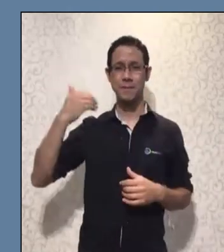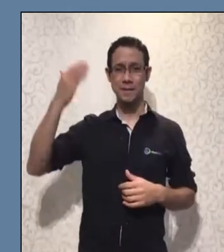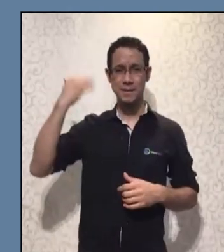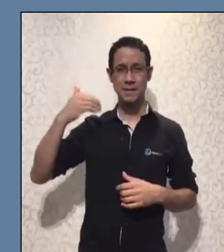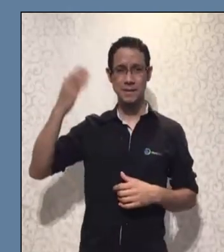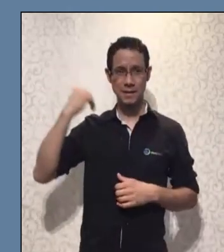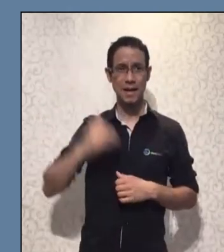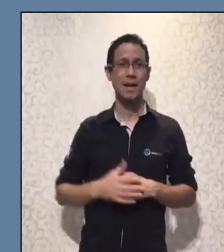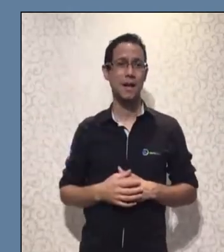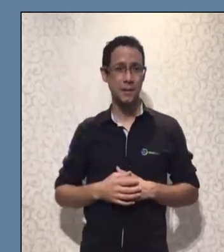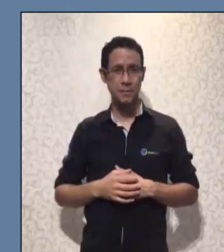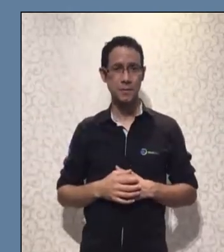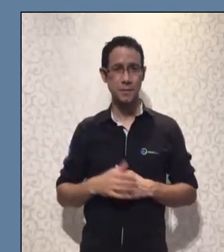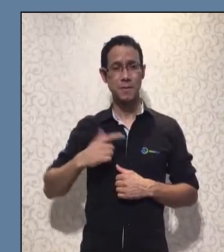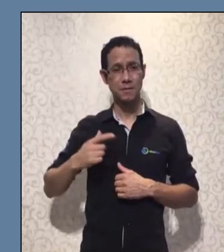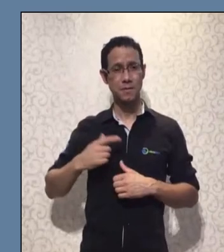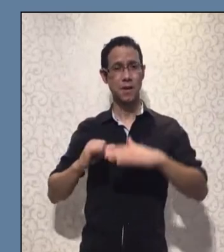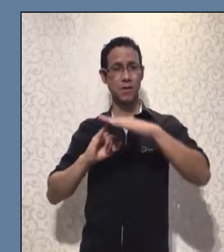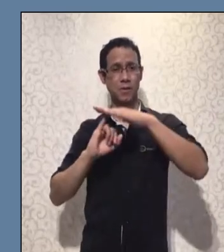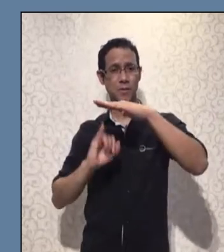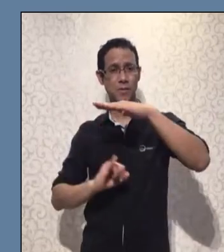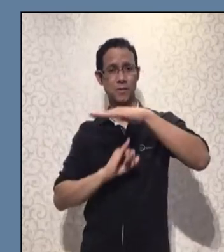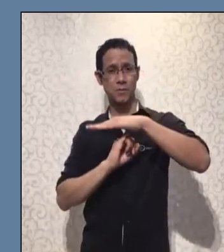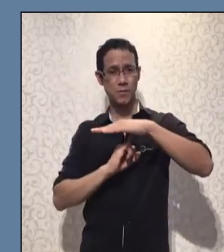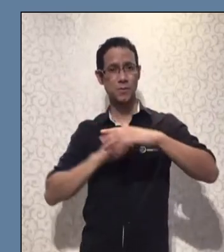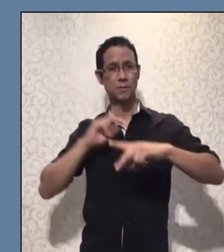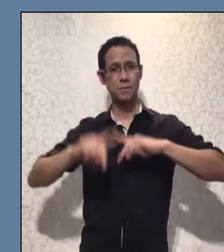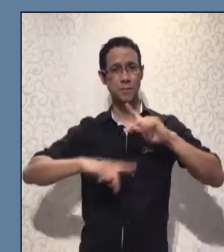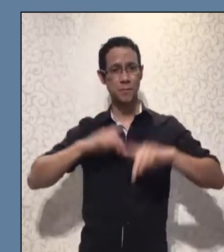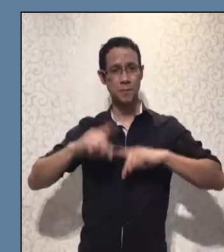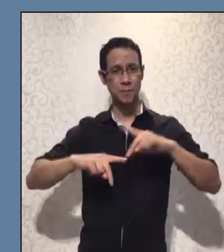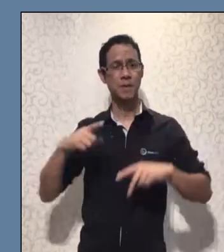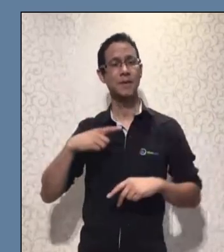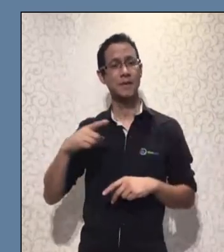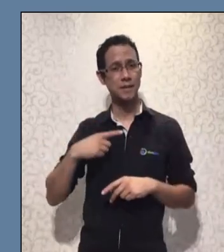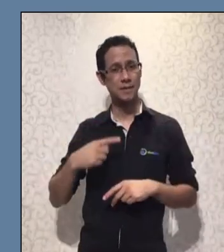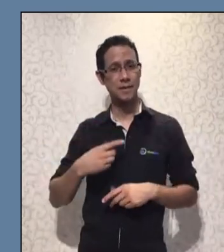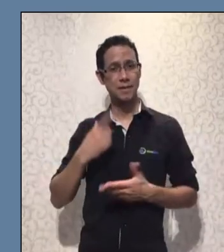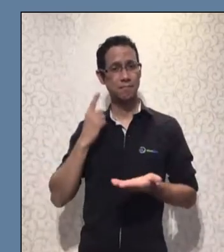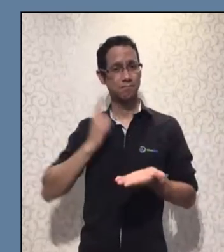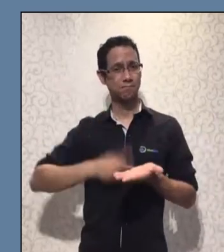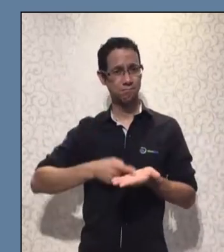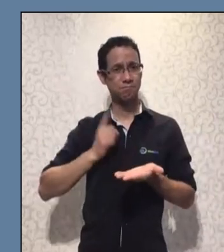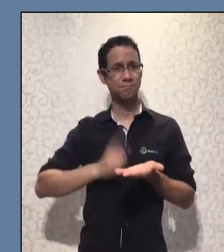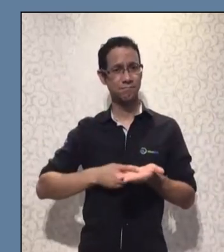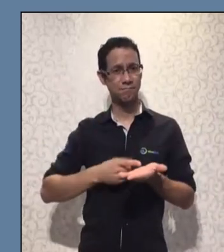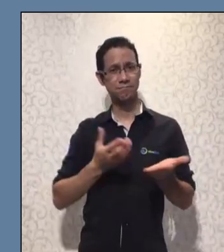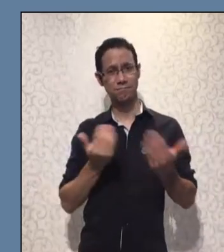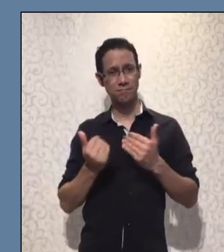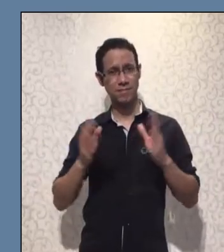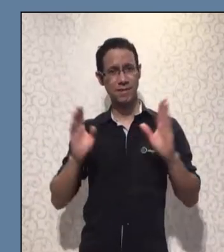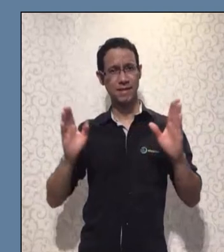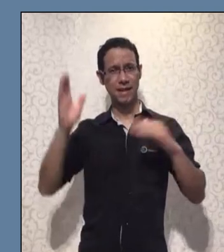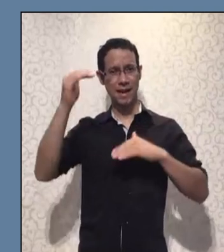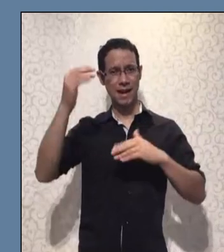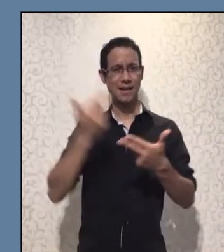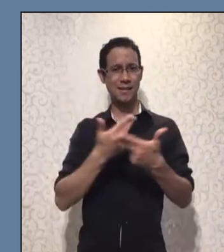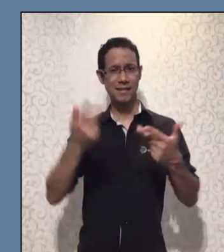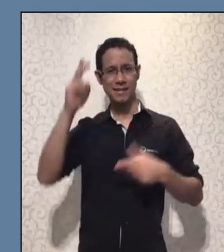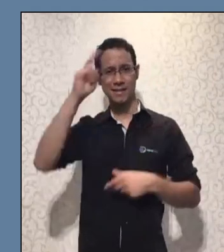pelas instituições públicas, que eram as grandes encomendantes, né, dessa arte, da pintura histórica. E eu acho que